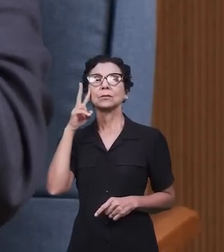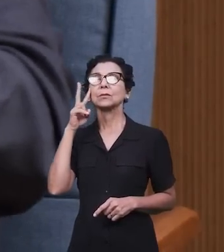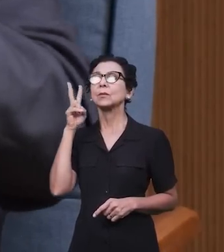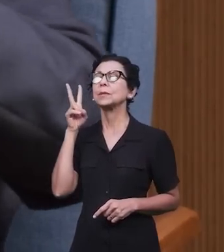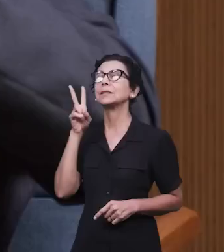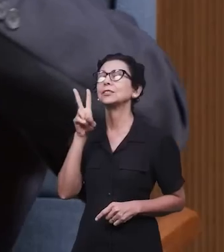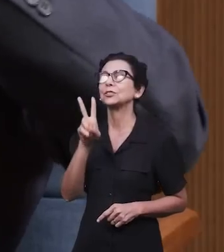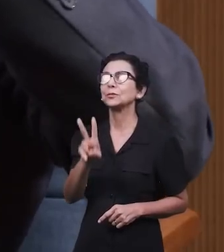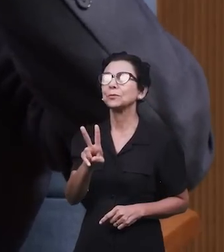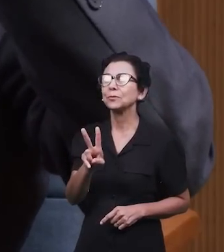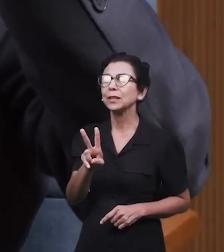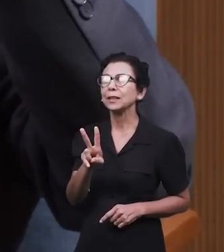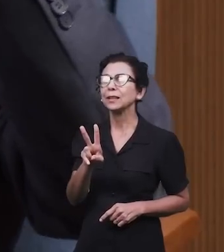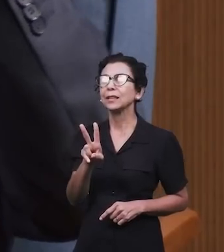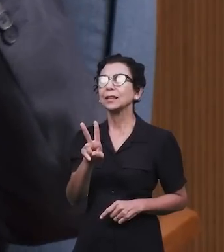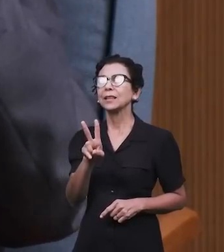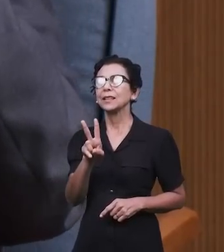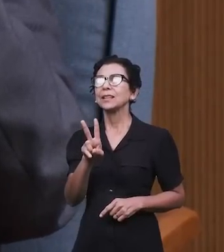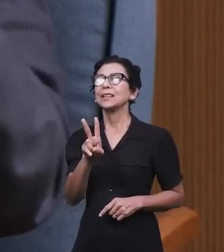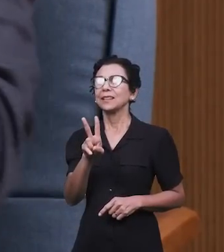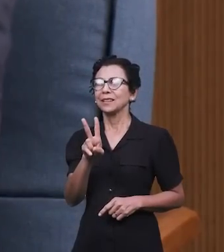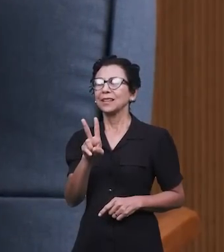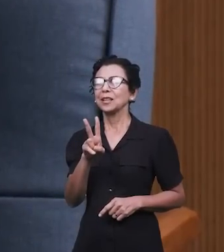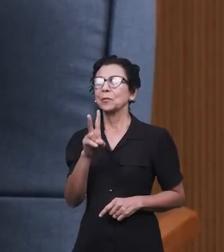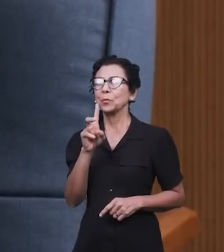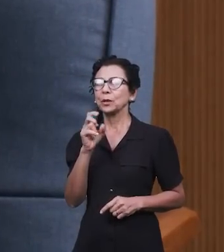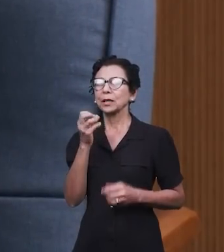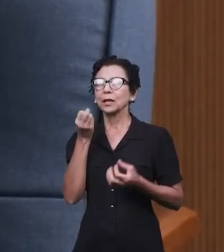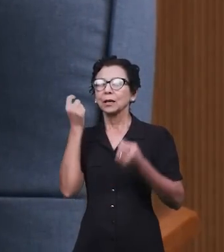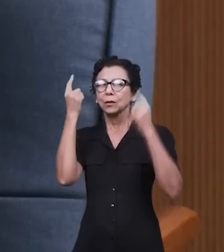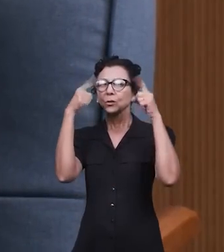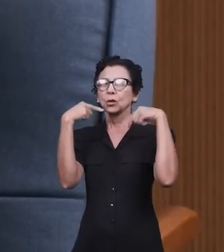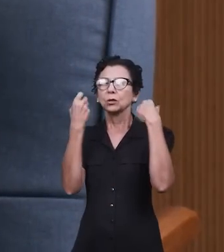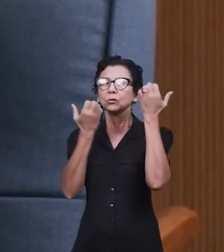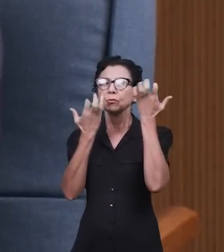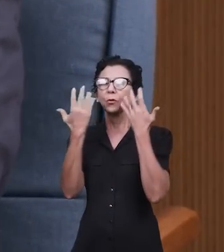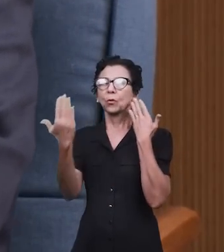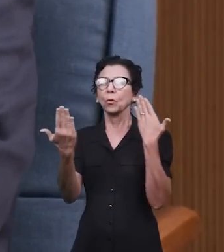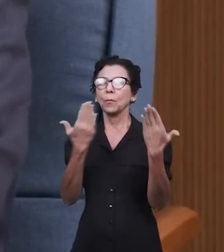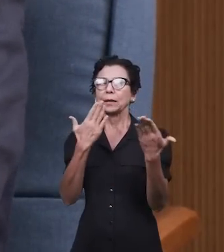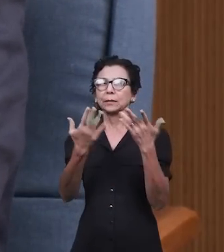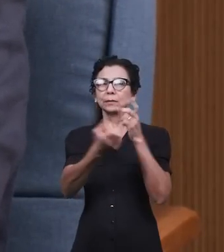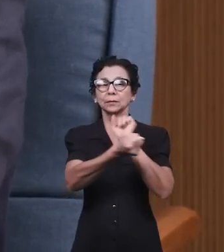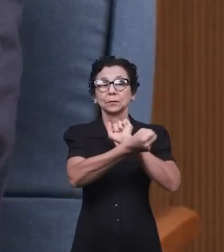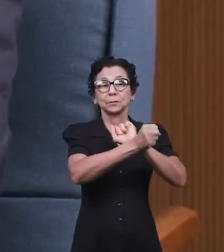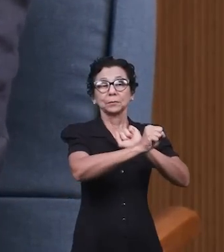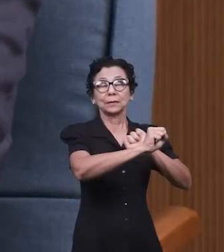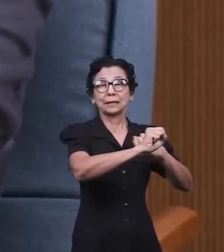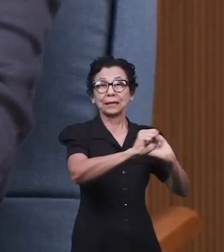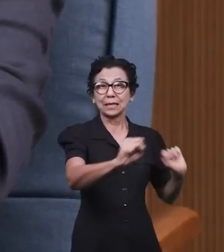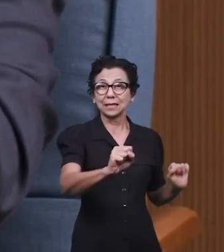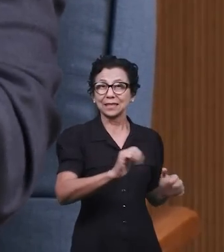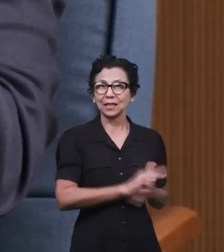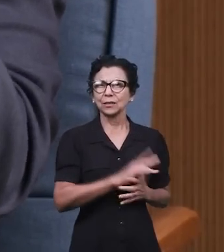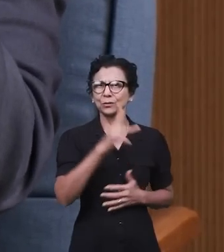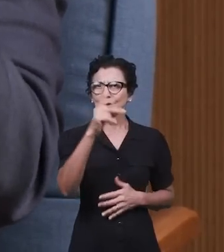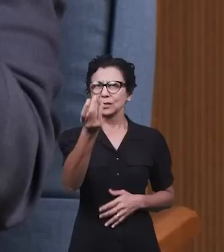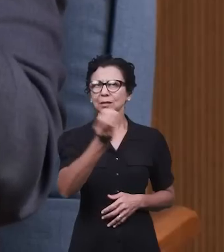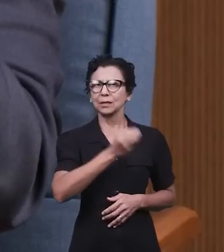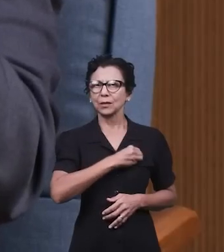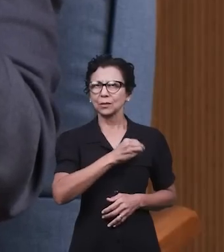de fogo, porque é o fogo que liberta, que apaga o passado, que diz assim, dos